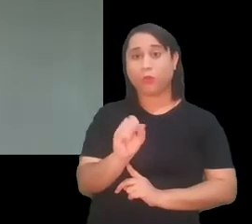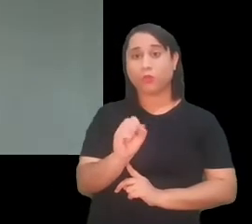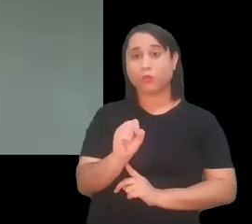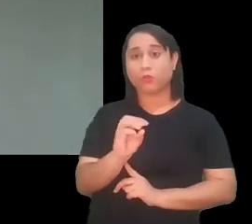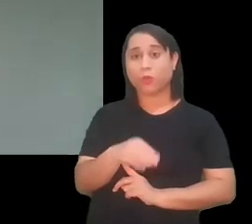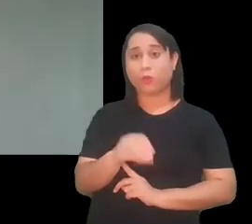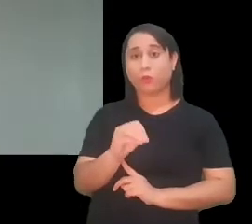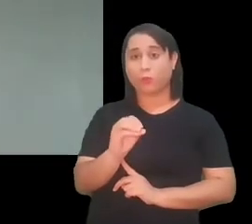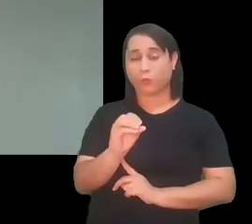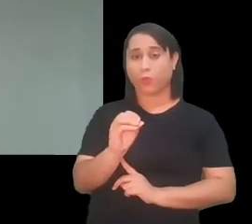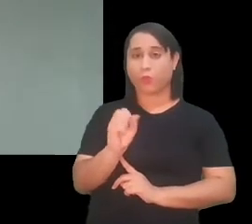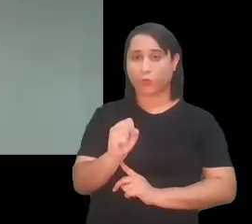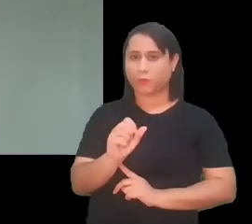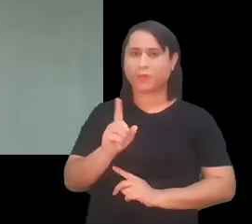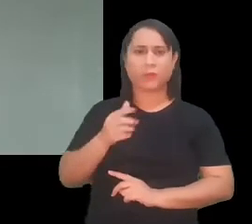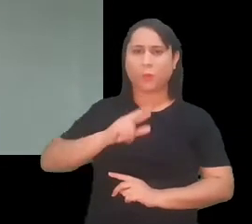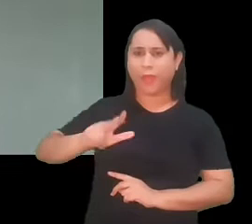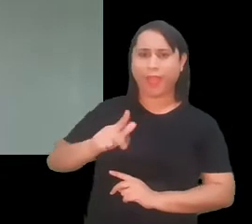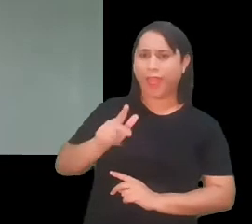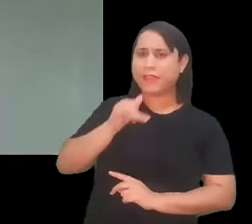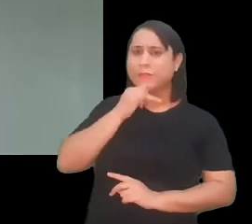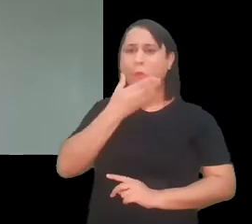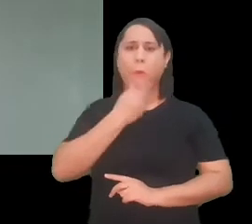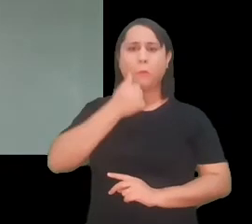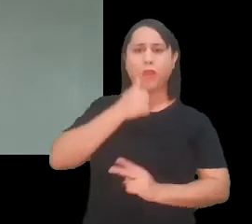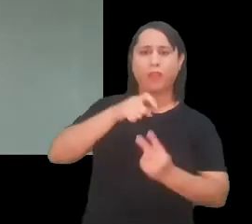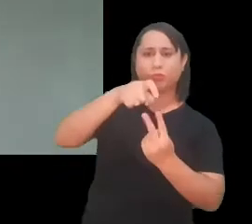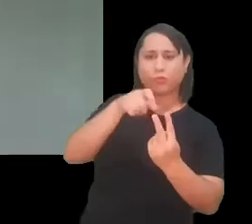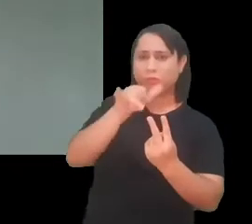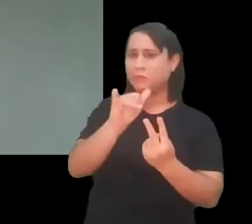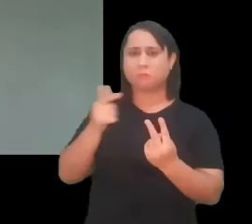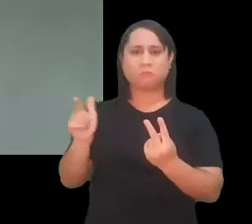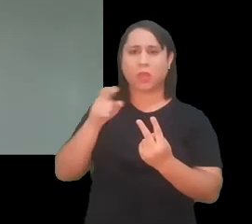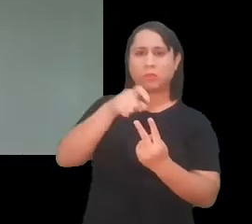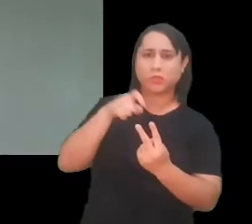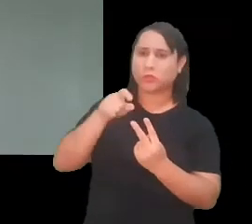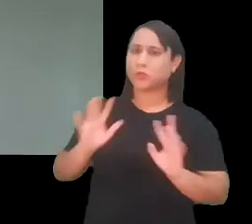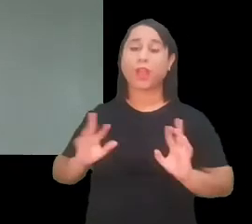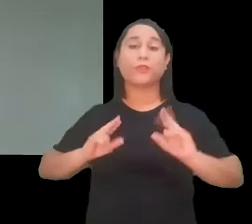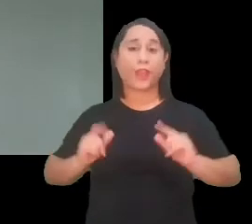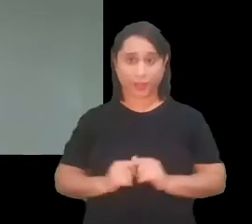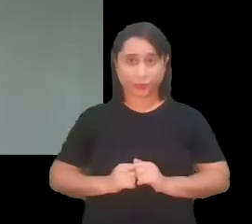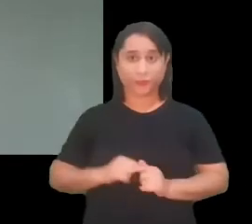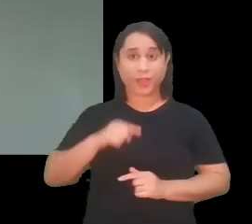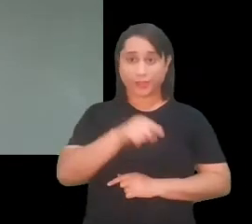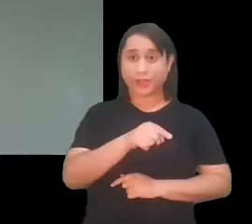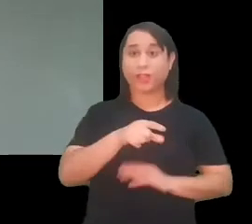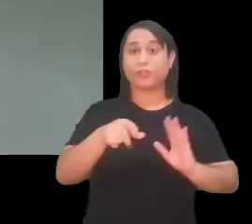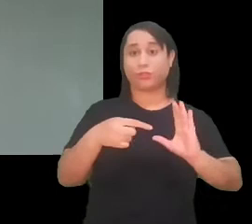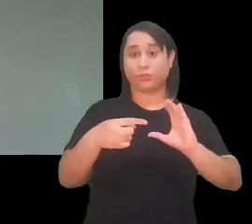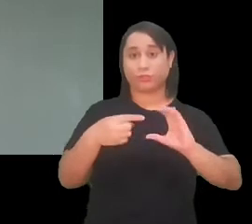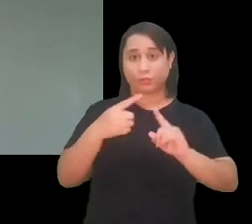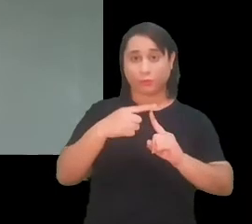maneira verdadeira. Ela não pertence nem ao X nem ao Y. E aí, prof? Ela é autossômica. Mas ela é influenciada